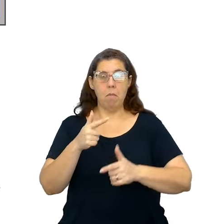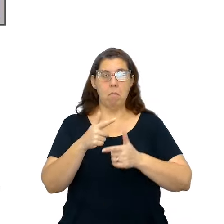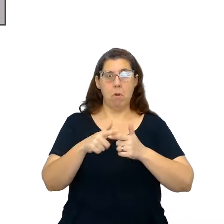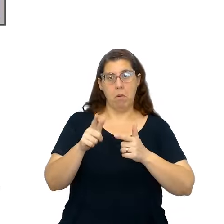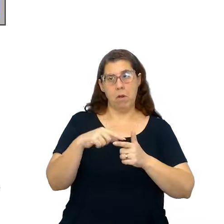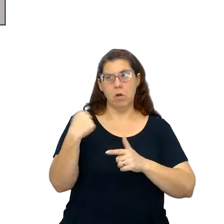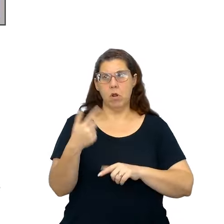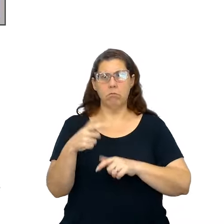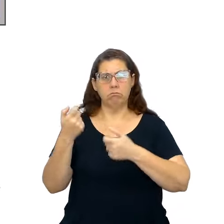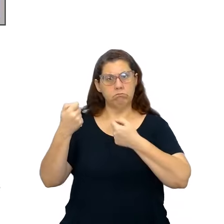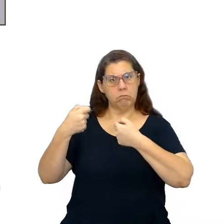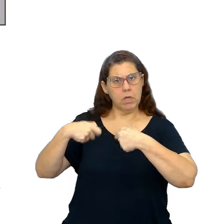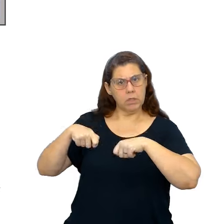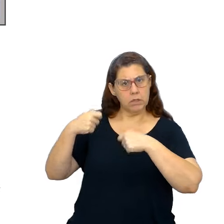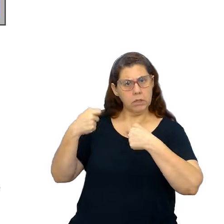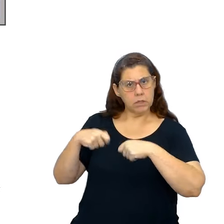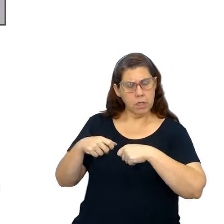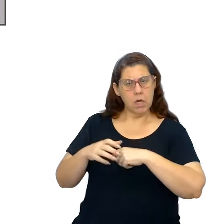nós precisamos